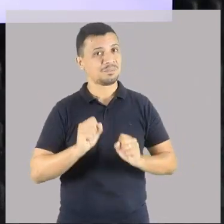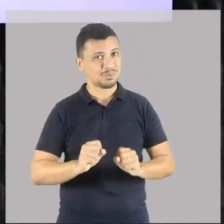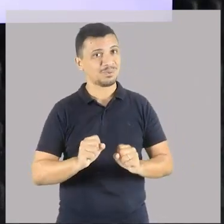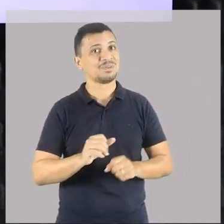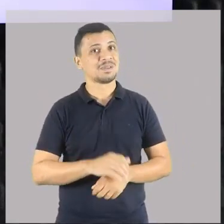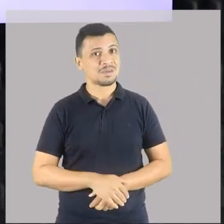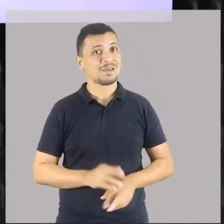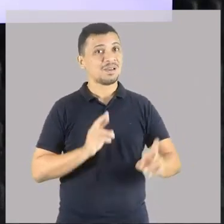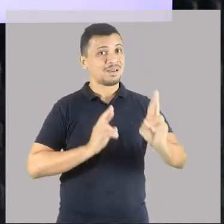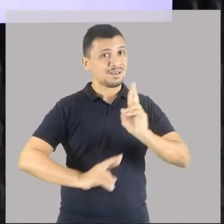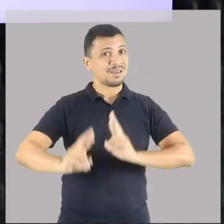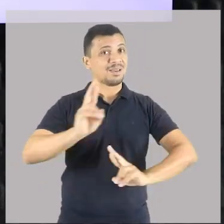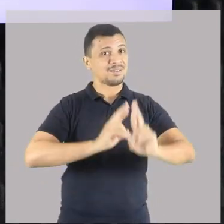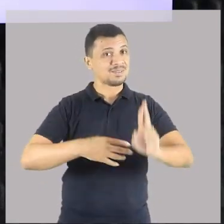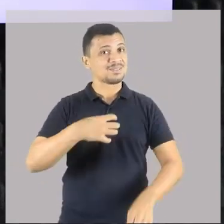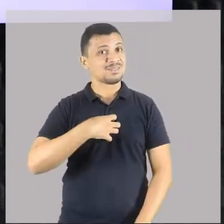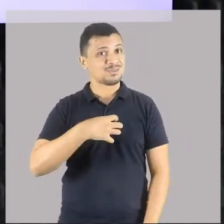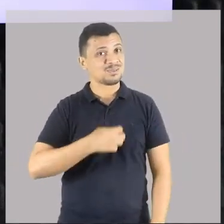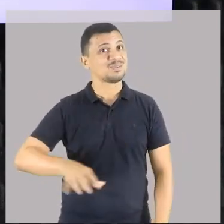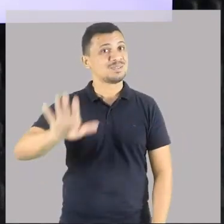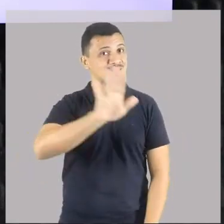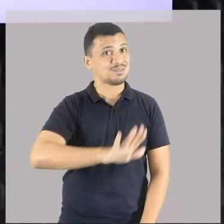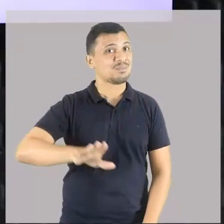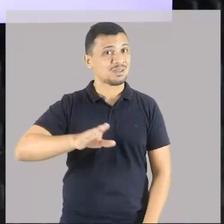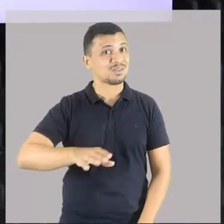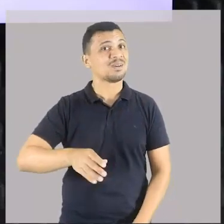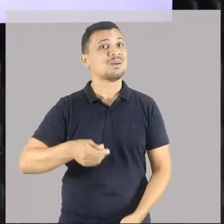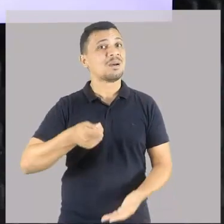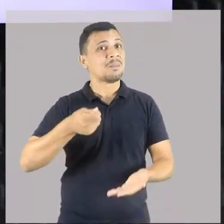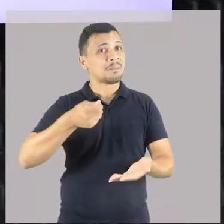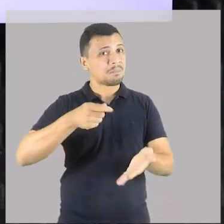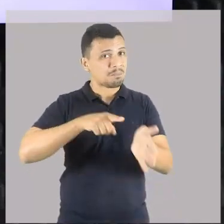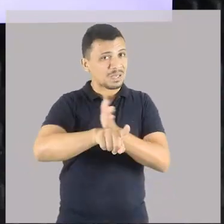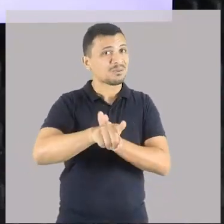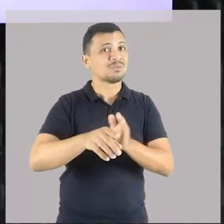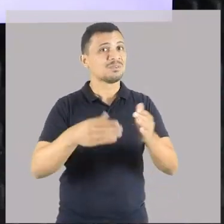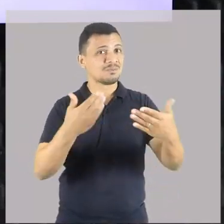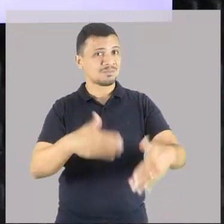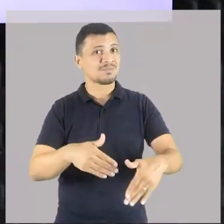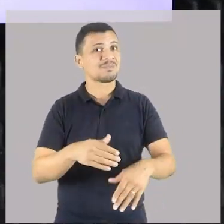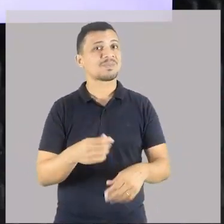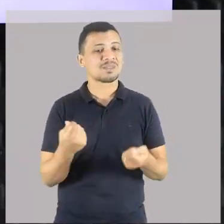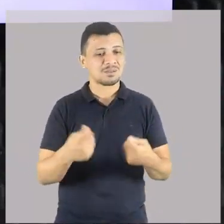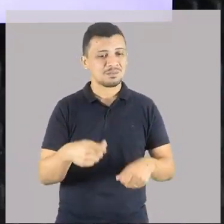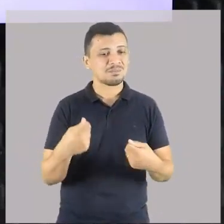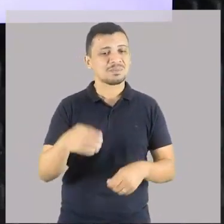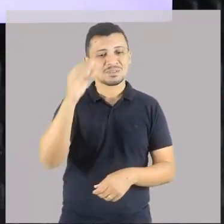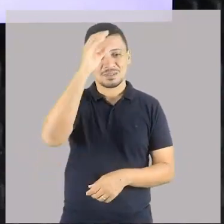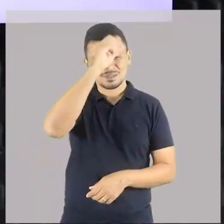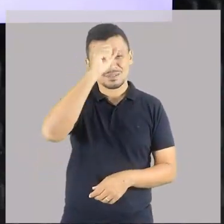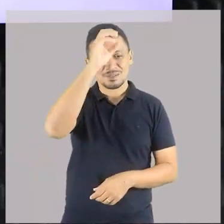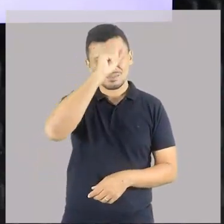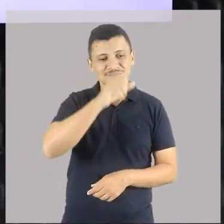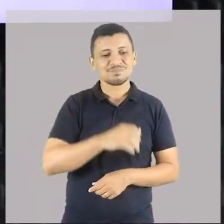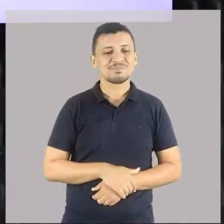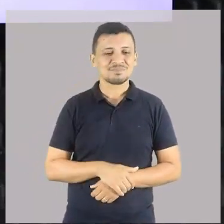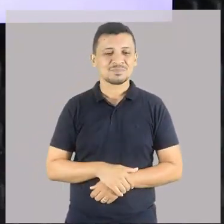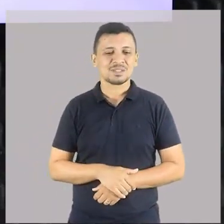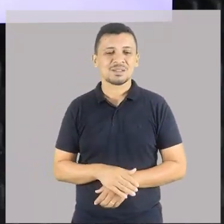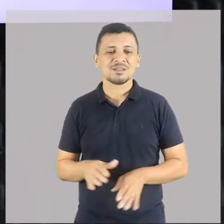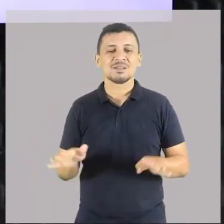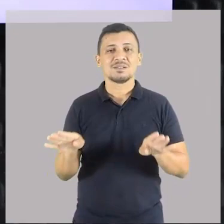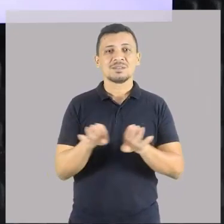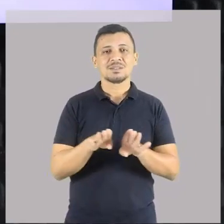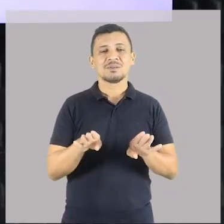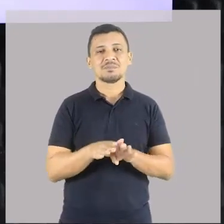semântica é o que é mais cobrado nessas provas atualmente, tá? E é bom saber associar. Agora, além do período composto